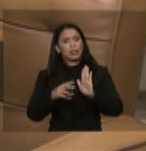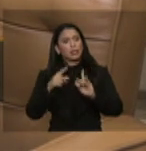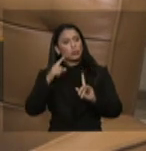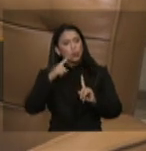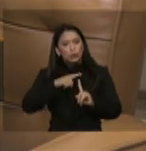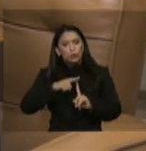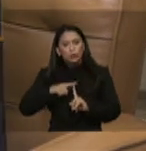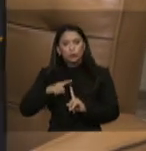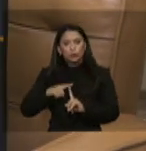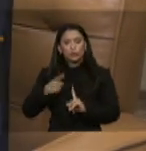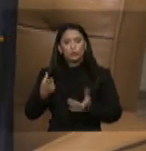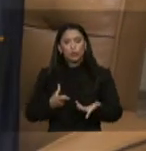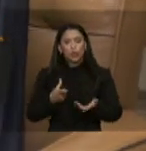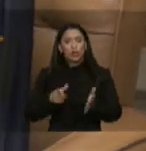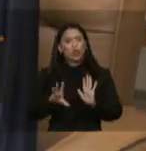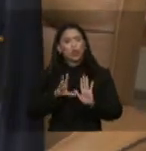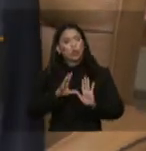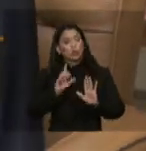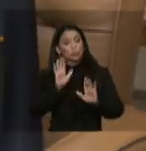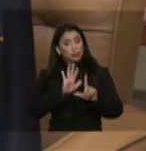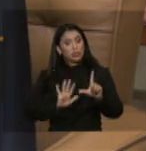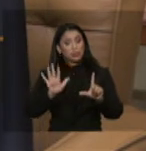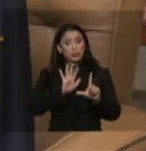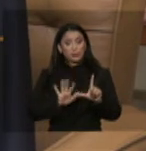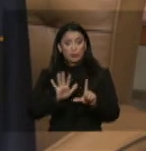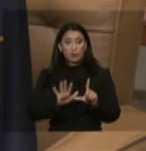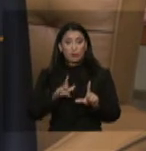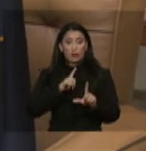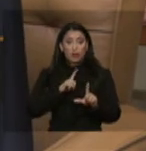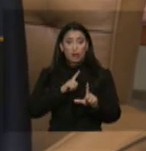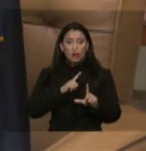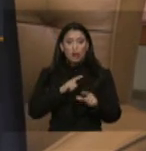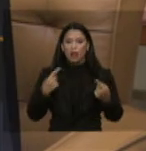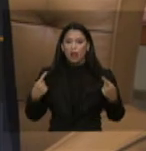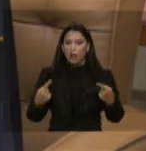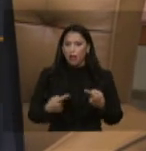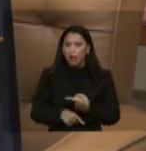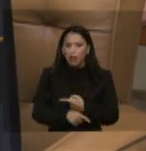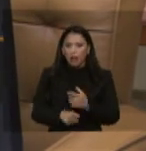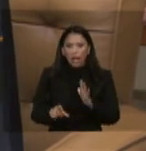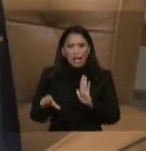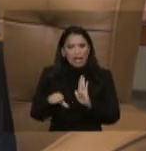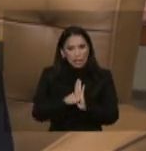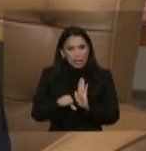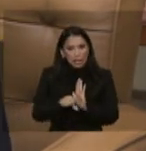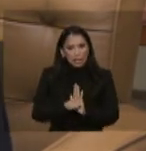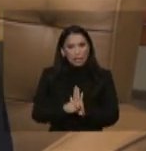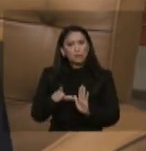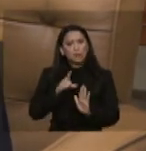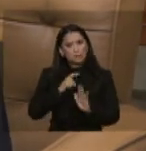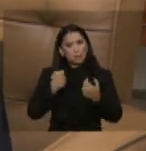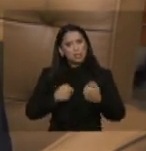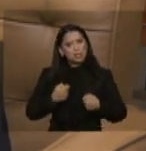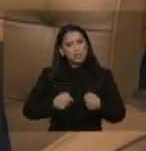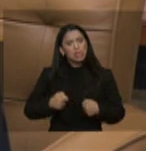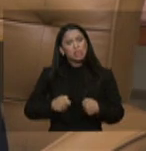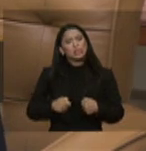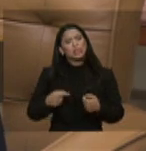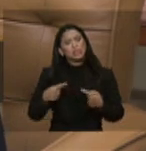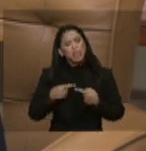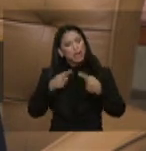né permitir que de fato ilícitos cometidos no Brasil sejam proibidos segundo a legislação